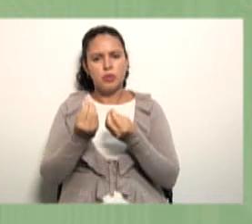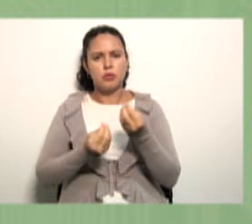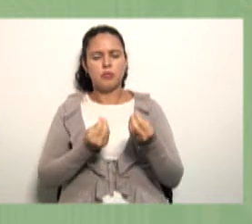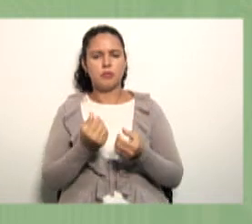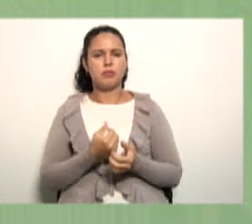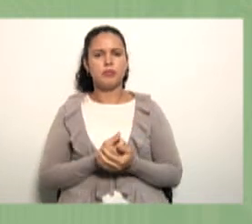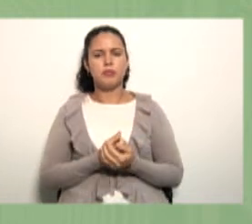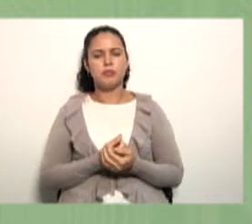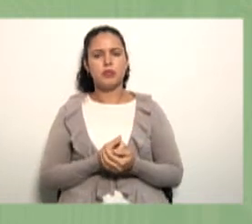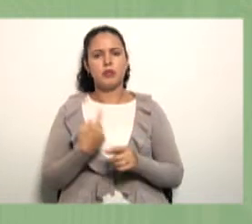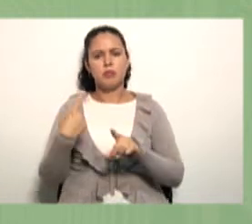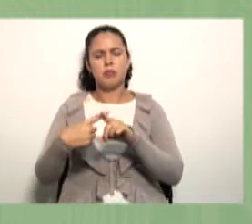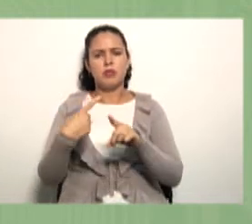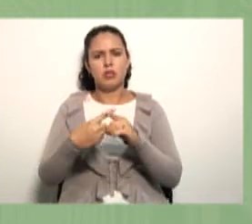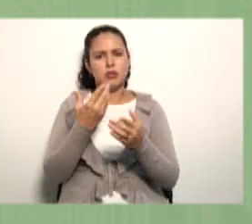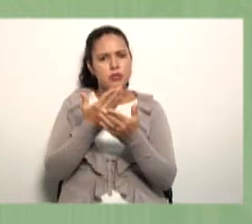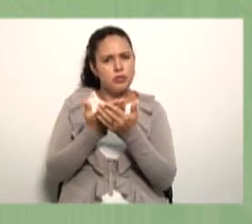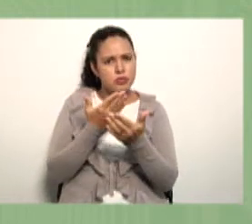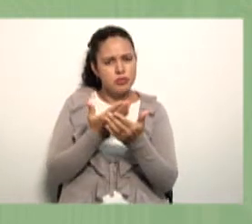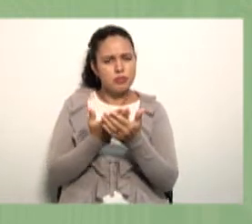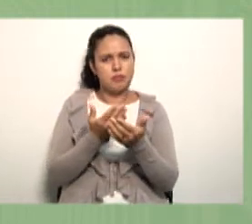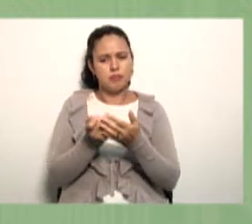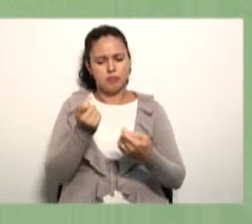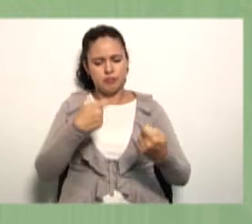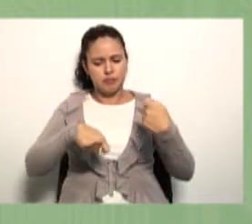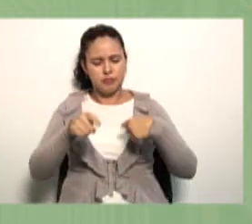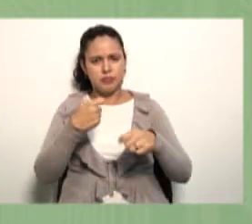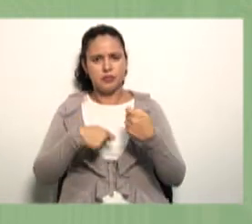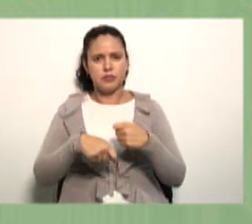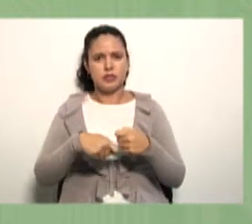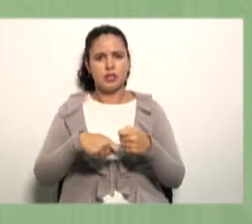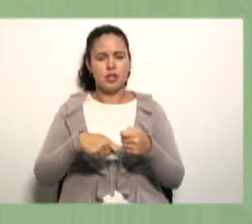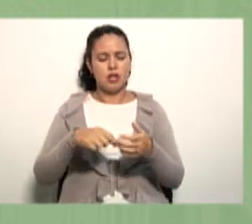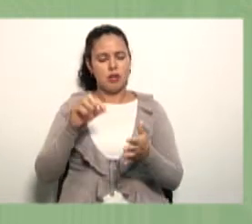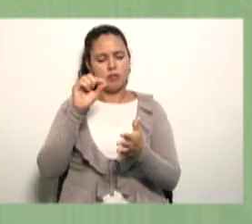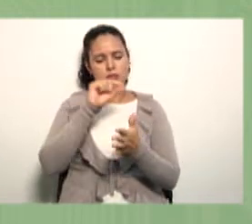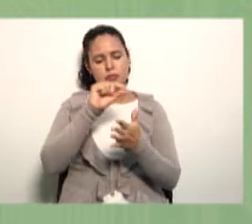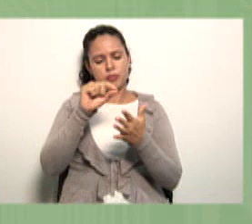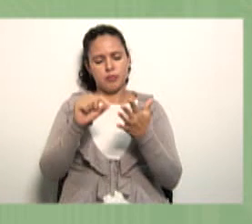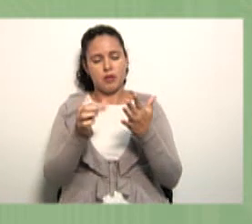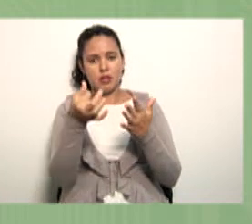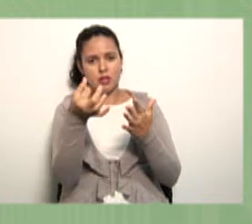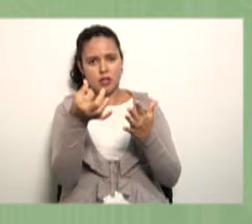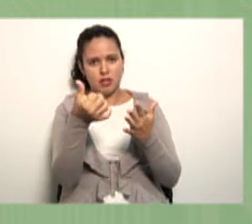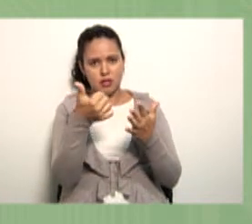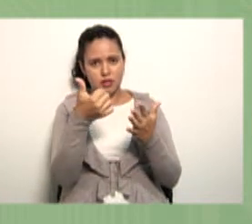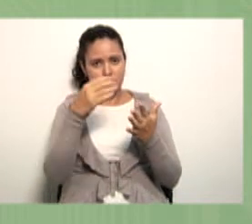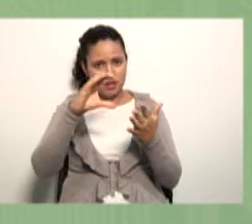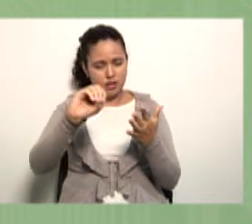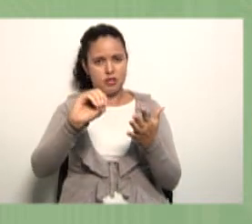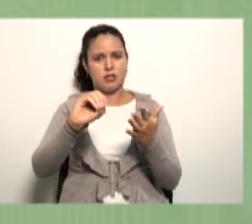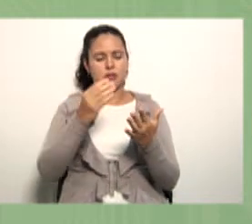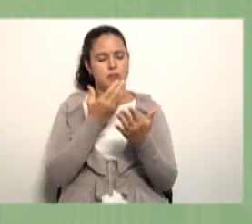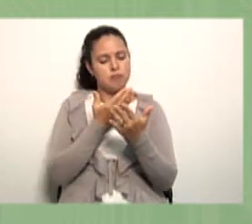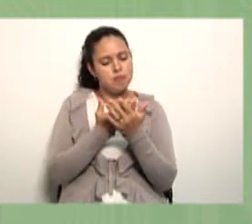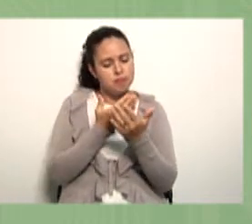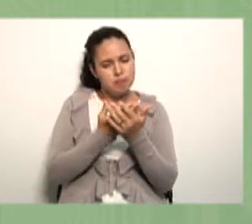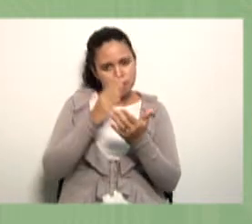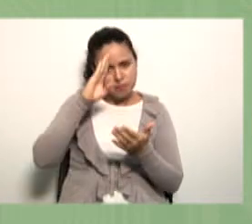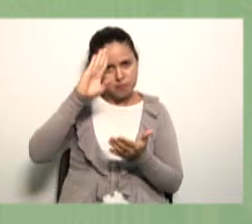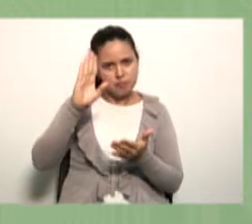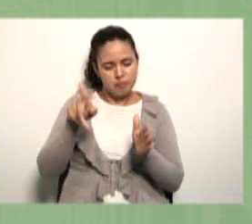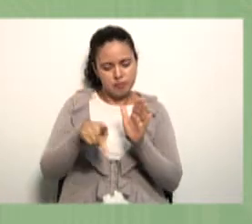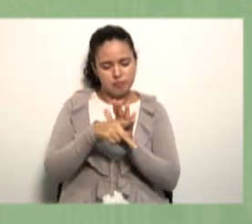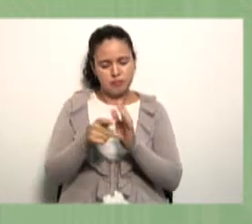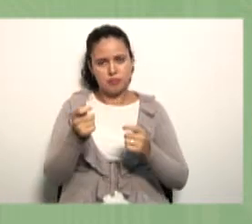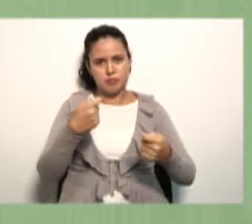quais estudar economia, os 10 princípios de economia, vamos também estudar o fluxo circular da atividade econômica e